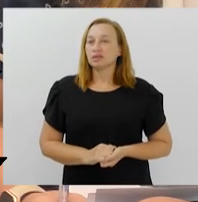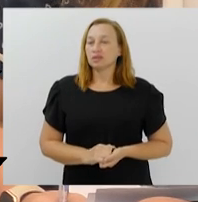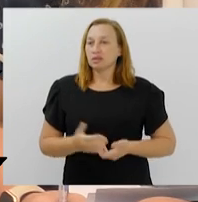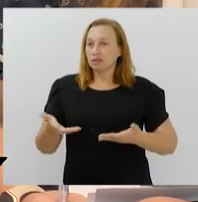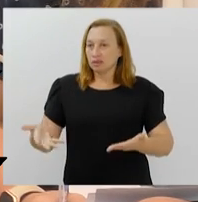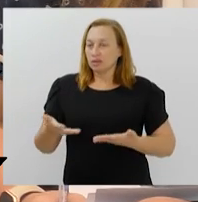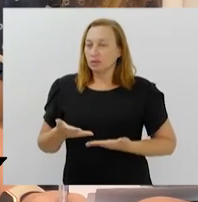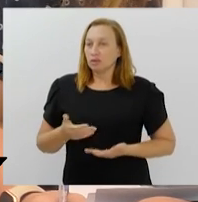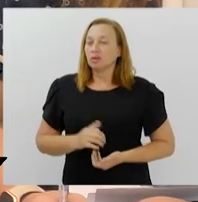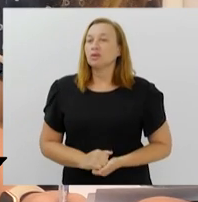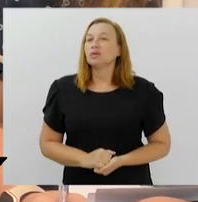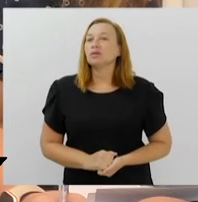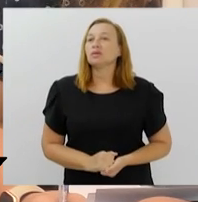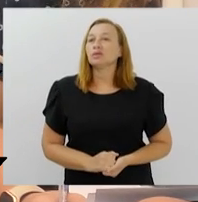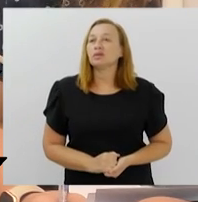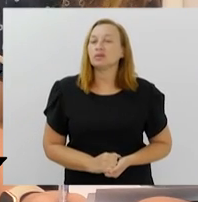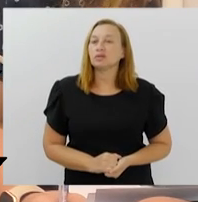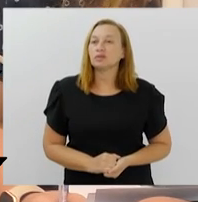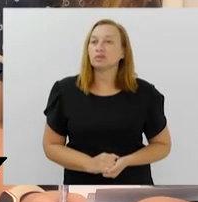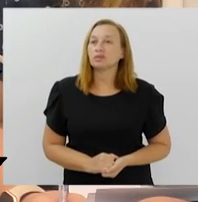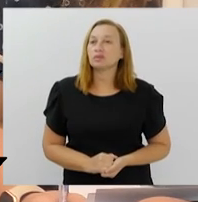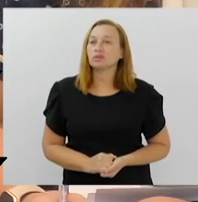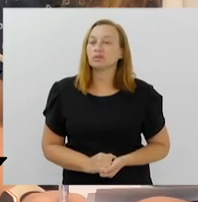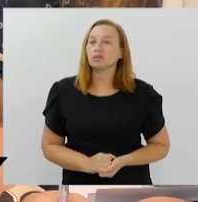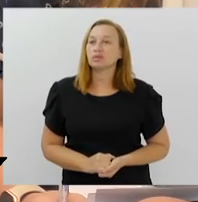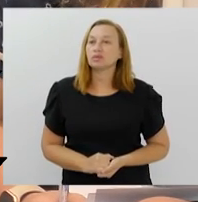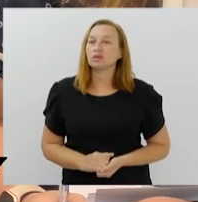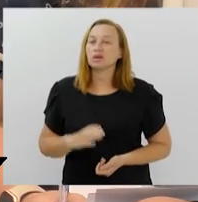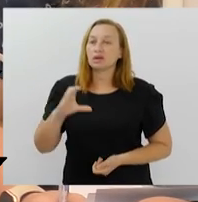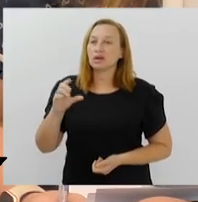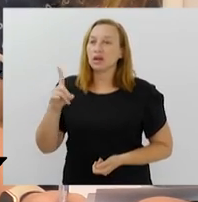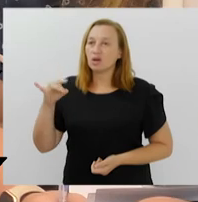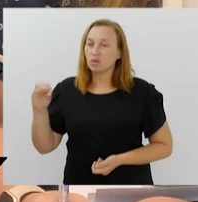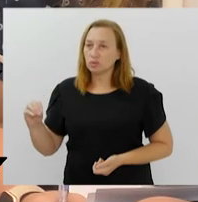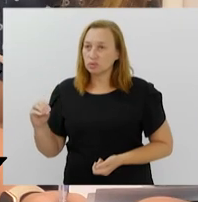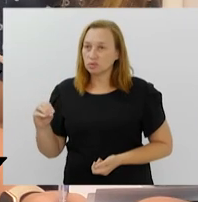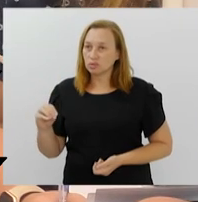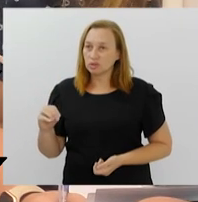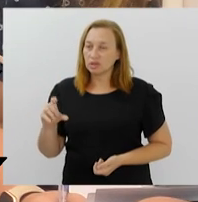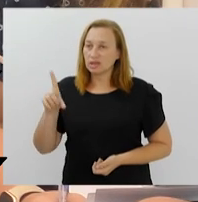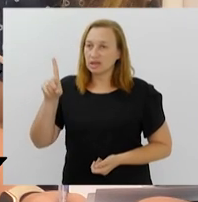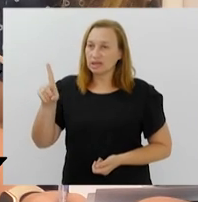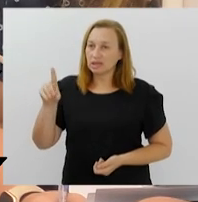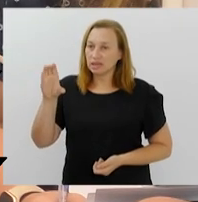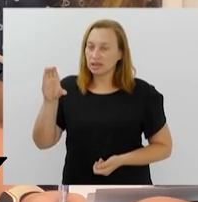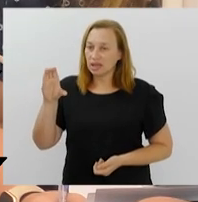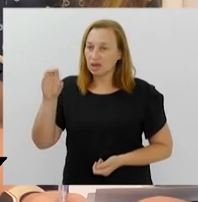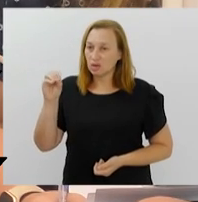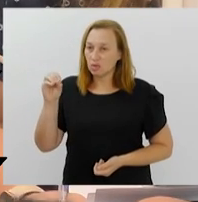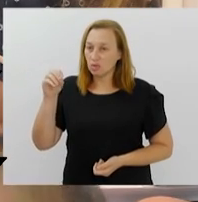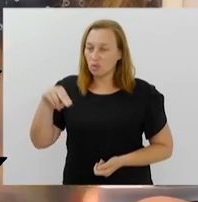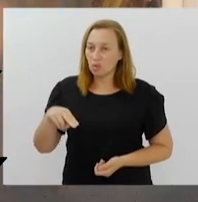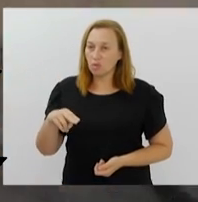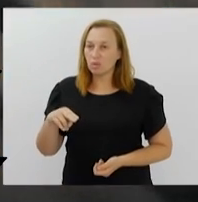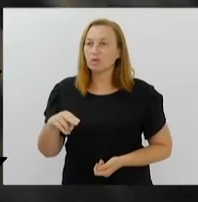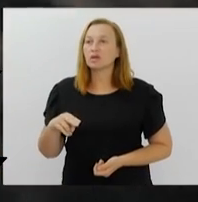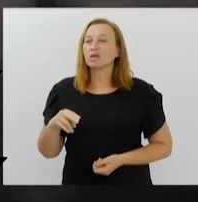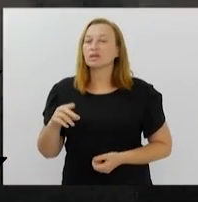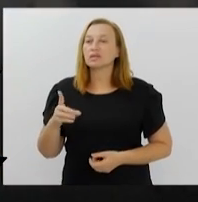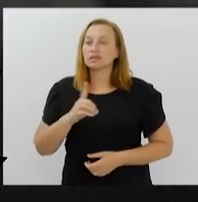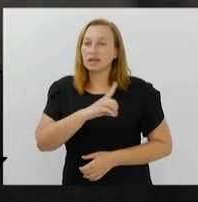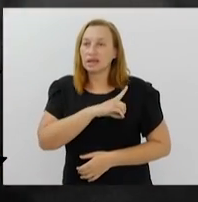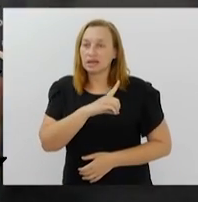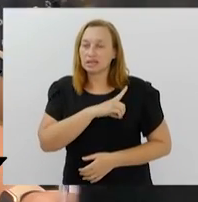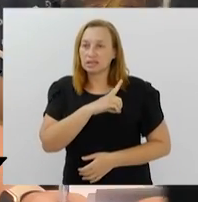PR oitiva o o Senor Cláudio Vinícius Ferreira que é da decon delegacia de polícia do Consumidor do Estado do Rio de